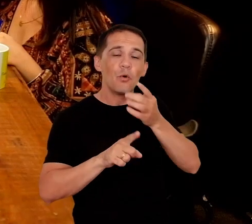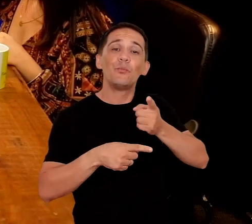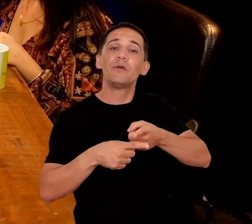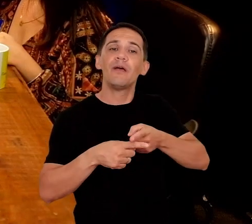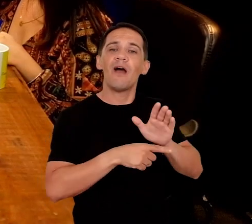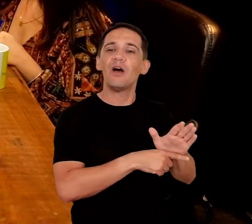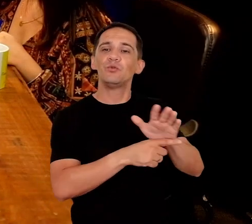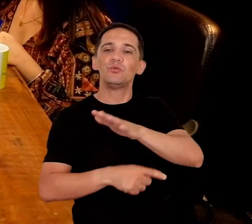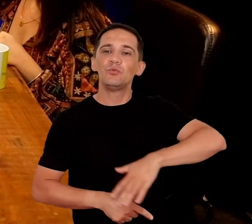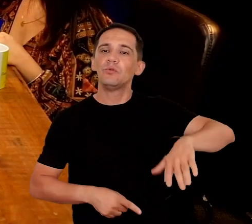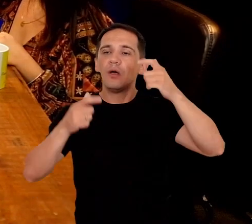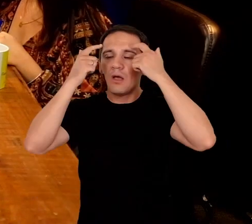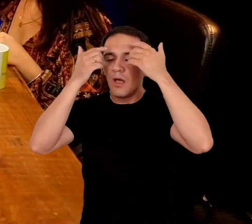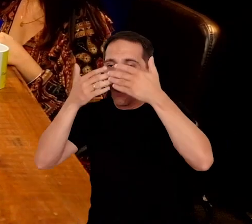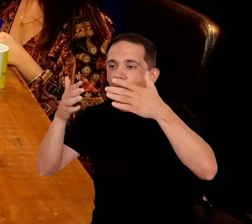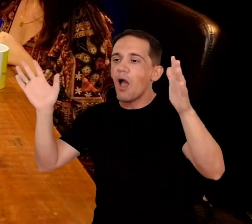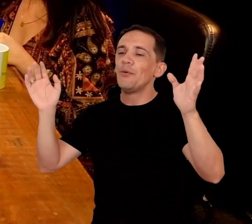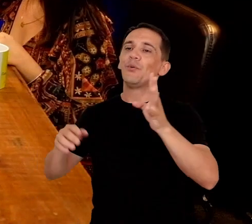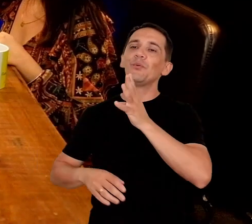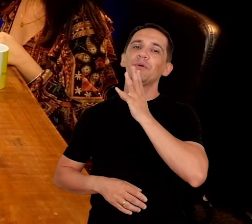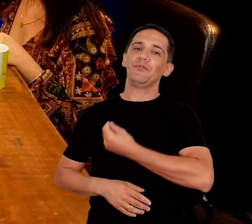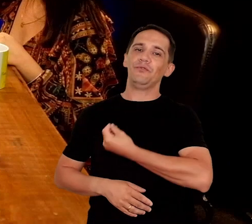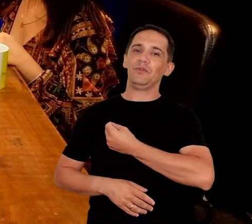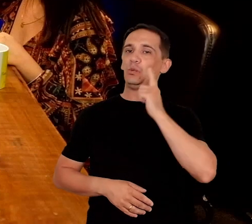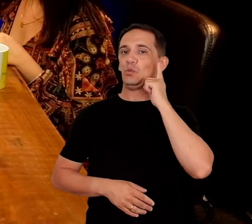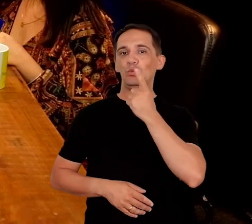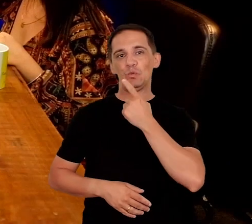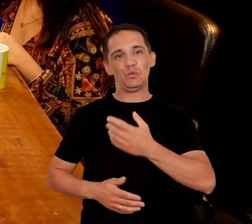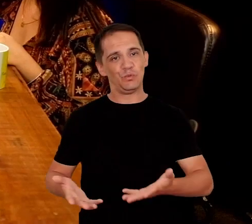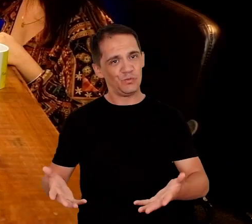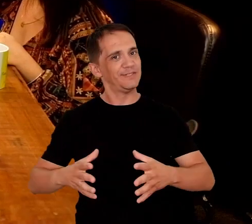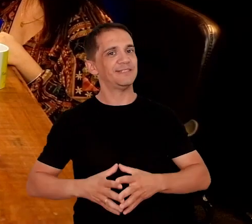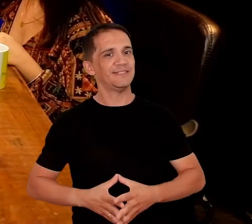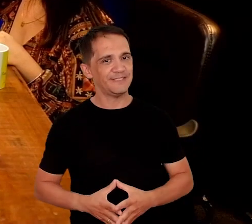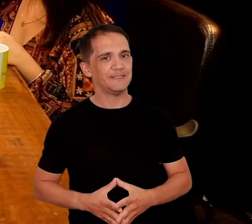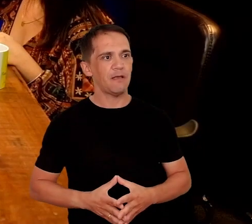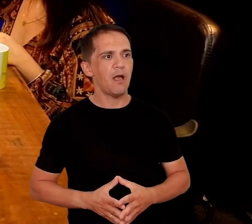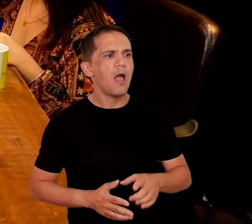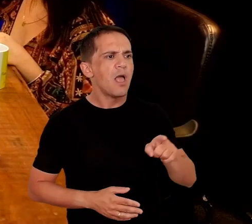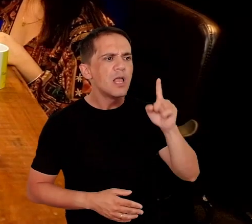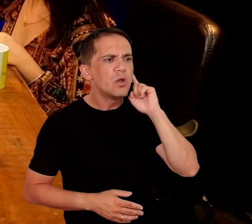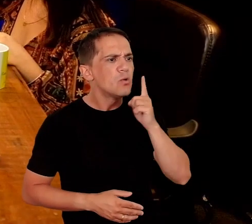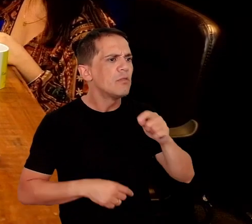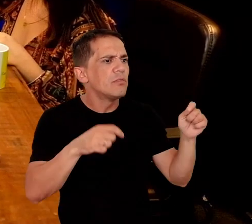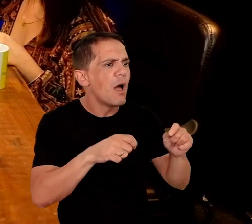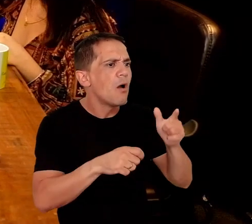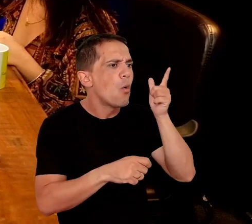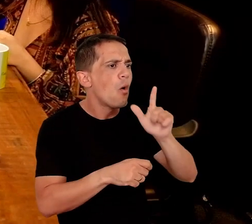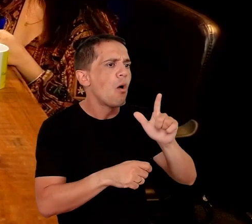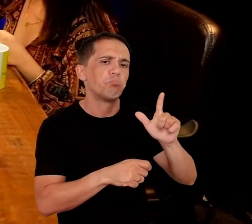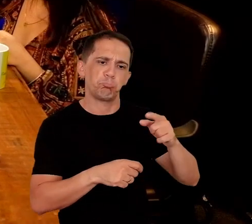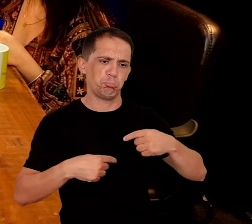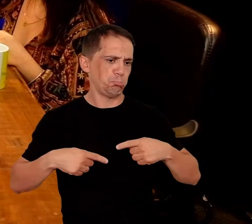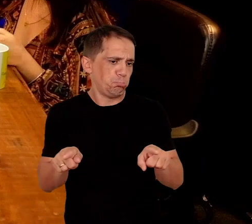surdos através dessas ações. Que legal. Bem legal. E essa representatividade é importante para eles também, né? Pra eles verem, se ele conseguiu, né? Então eu